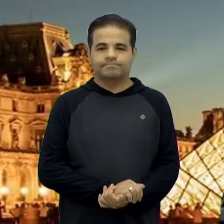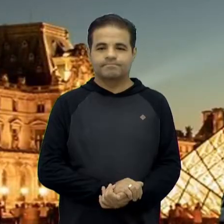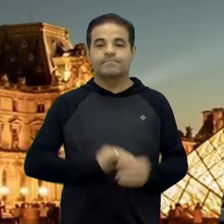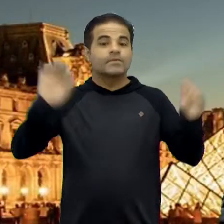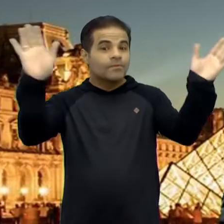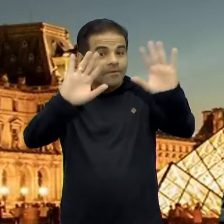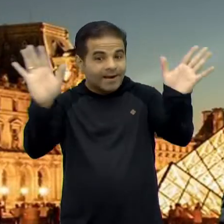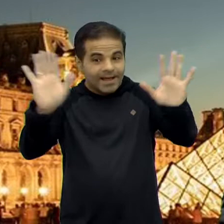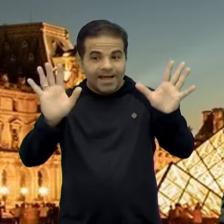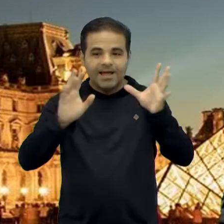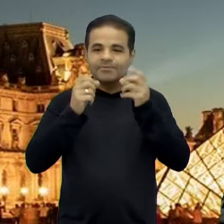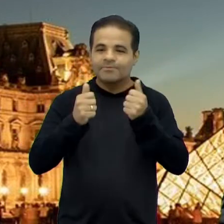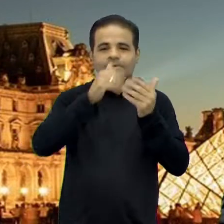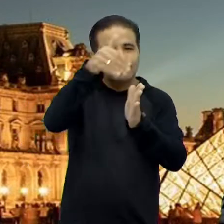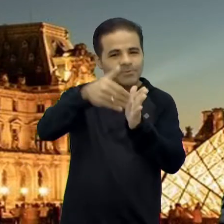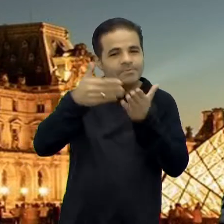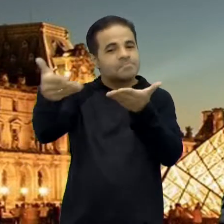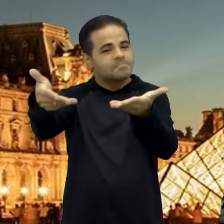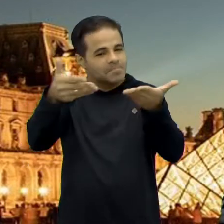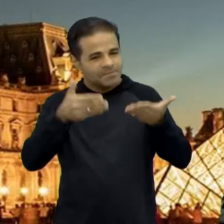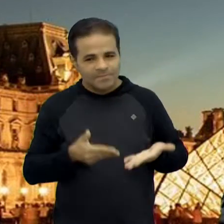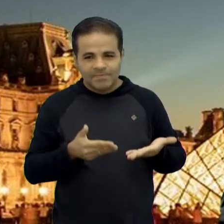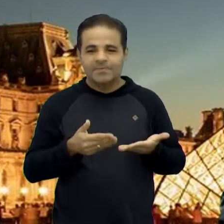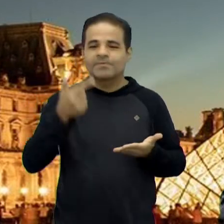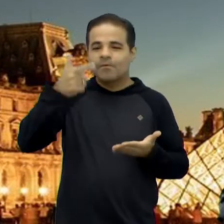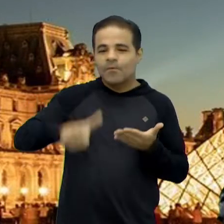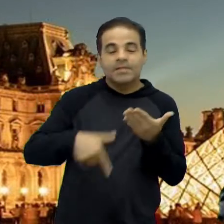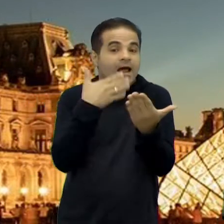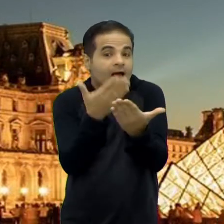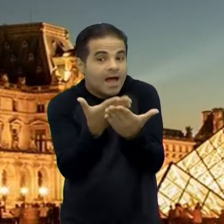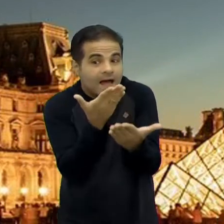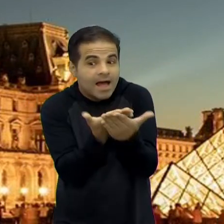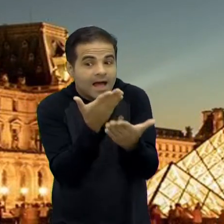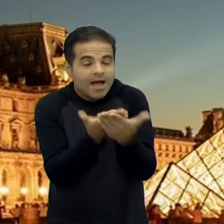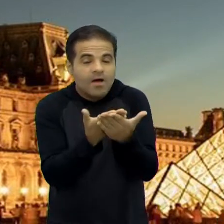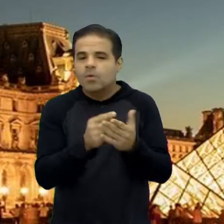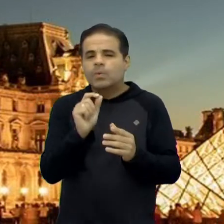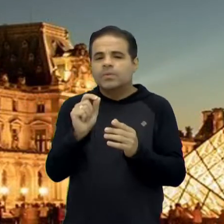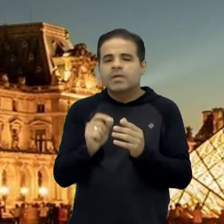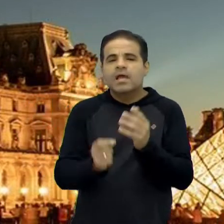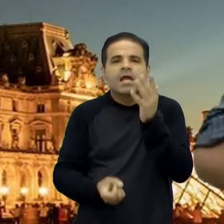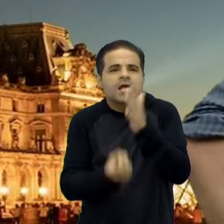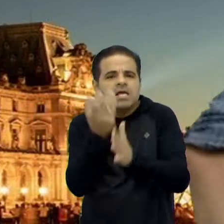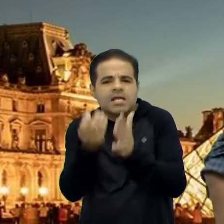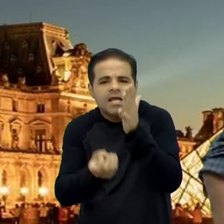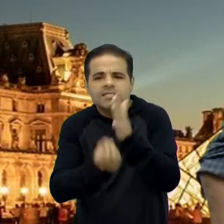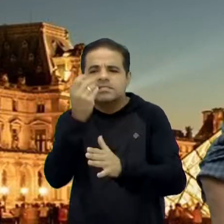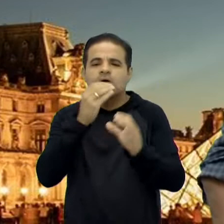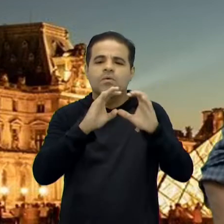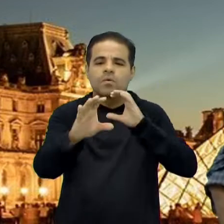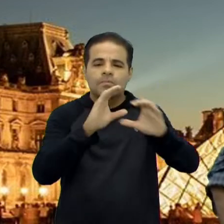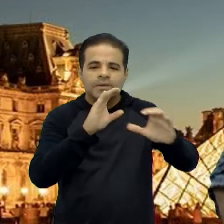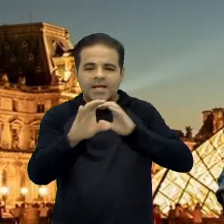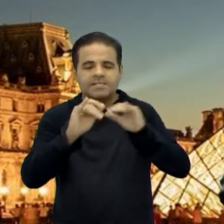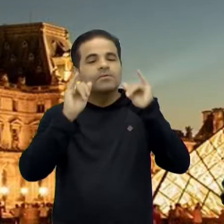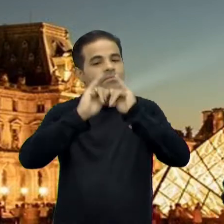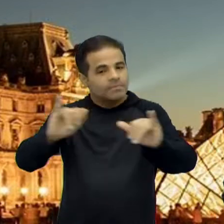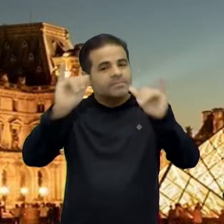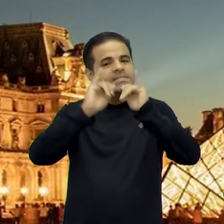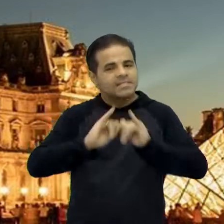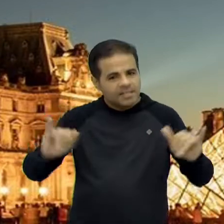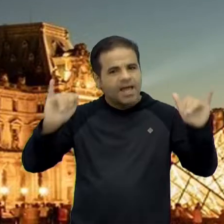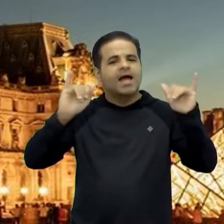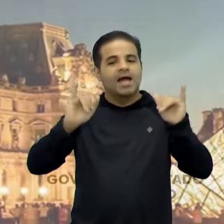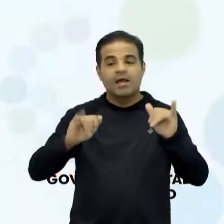Oi, turma! Sejam todos bem-vindos a mais uma aula de criação e comunicação publicitária.